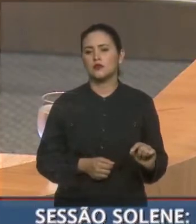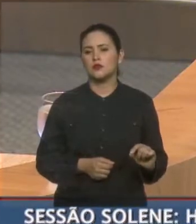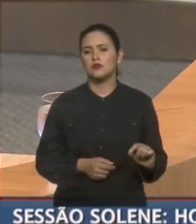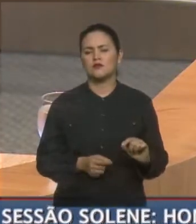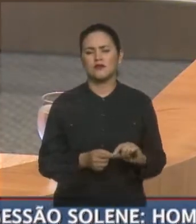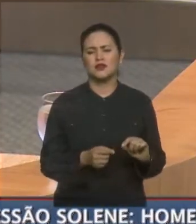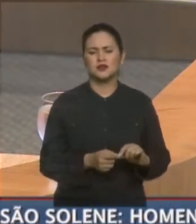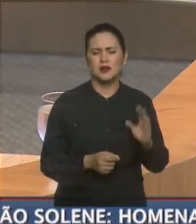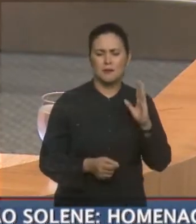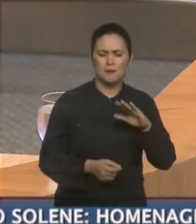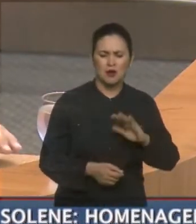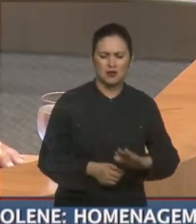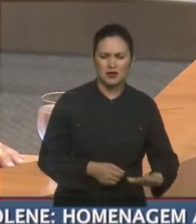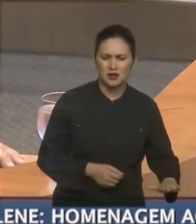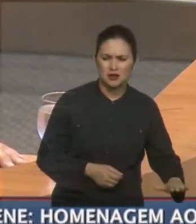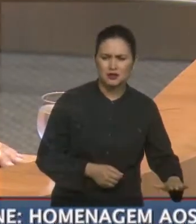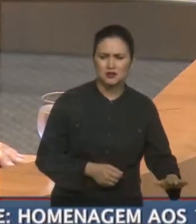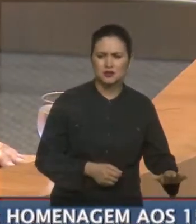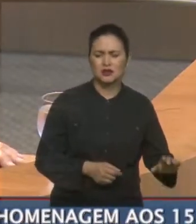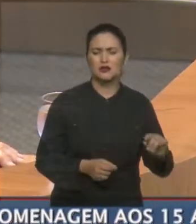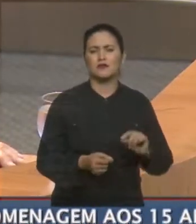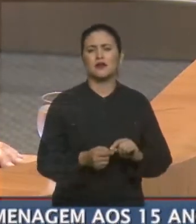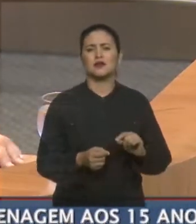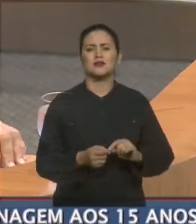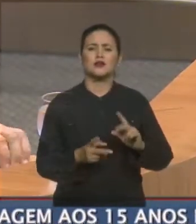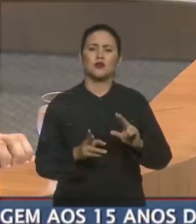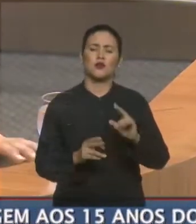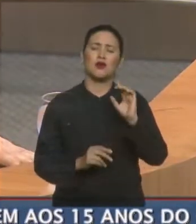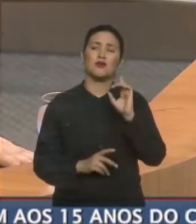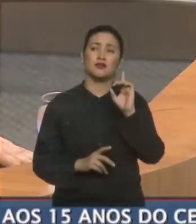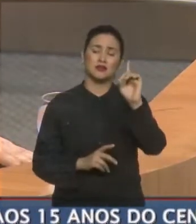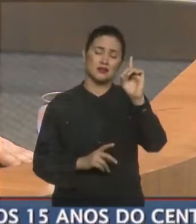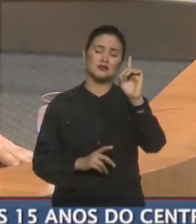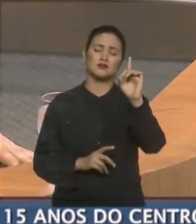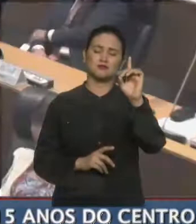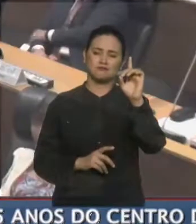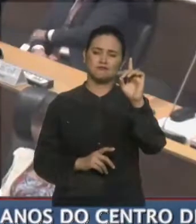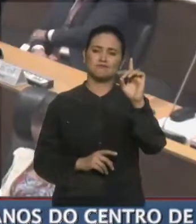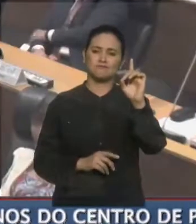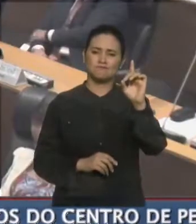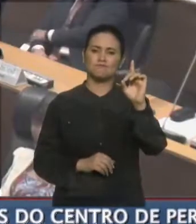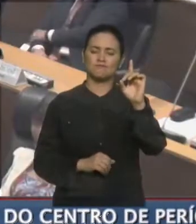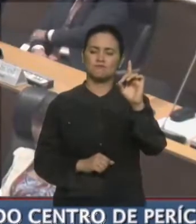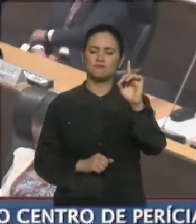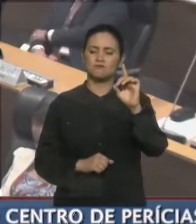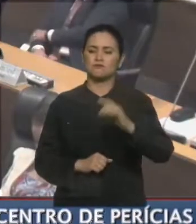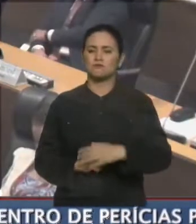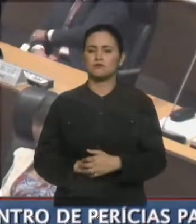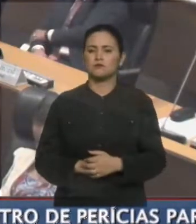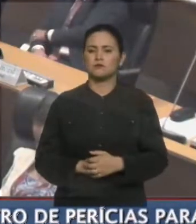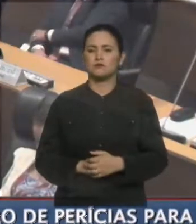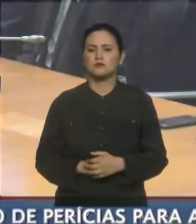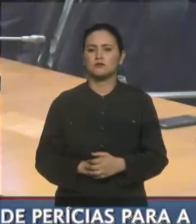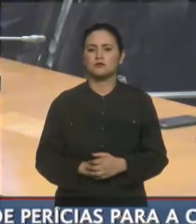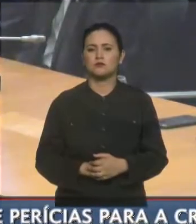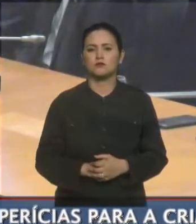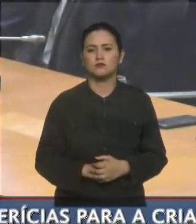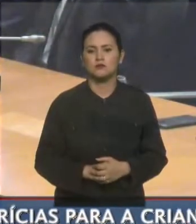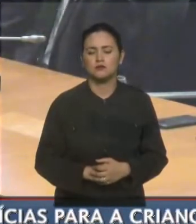criança, você está fazendo a Deus, ao sagrado, e que, de outro modo,